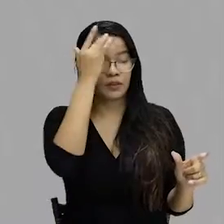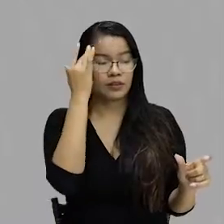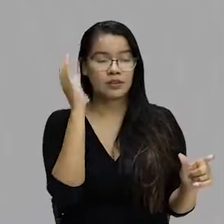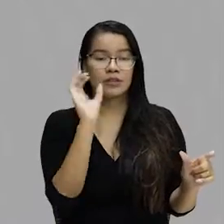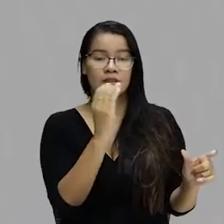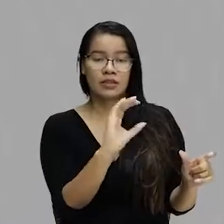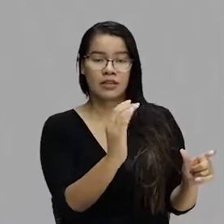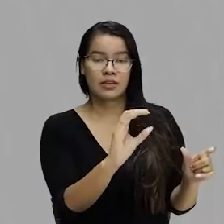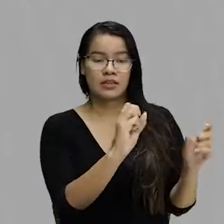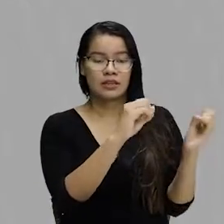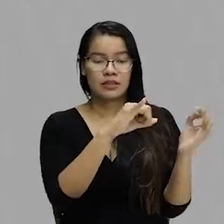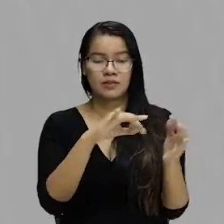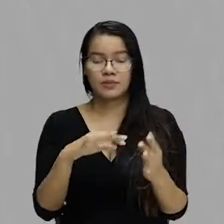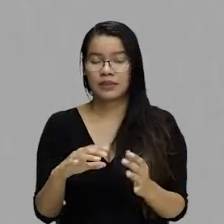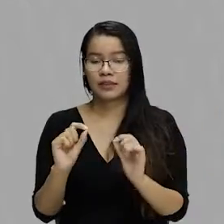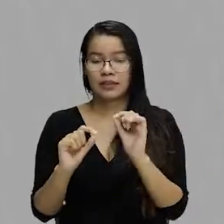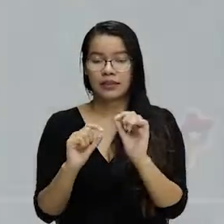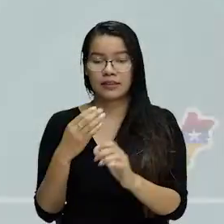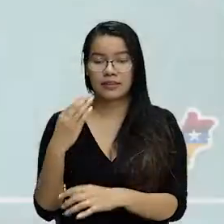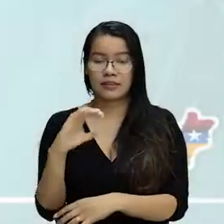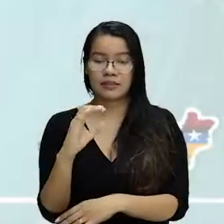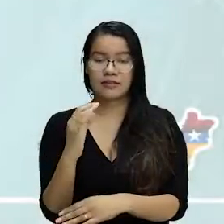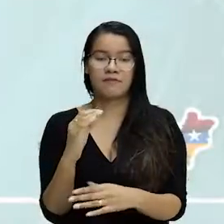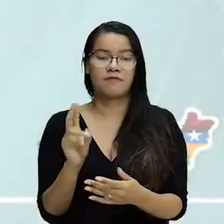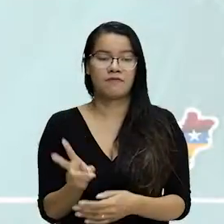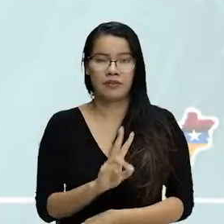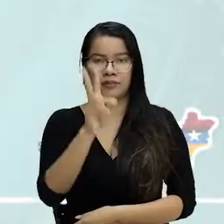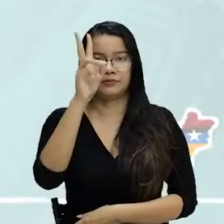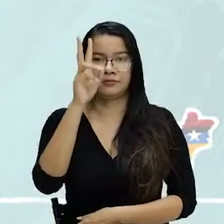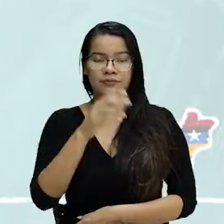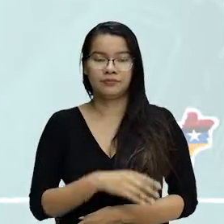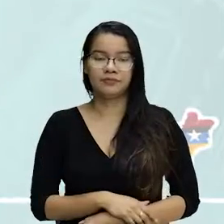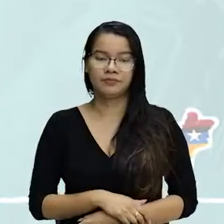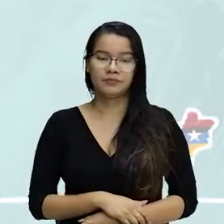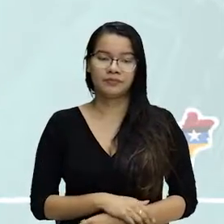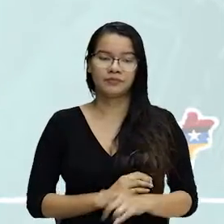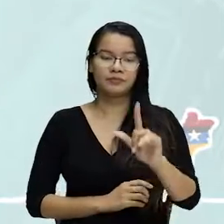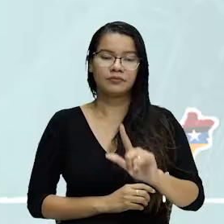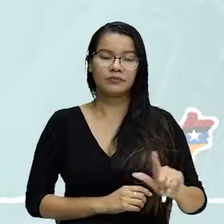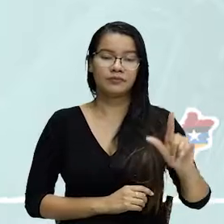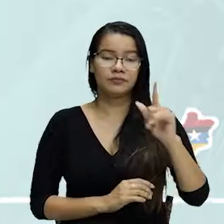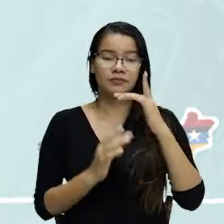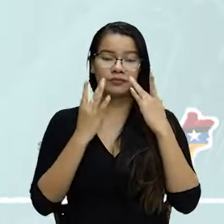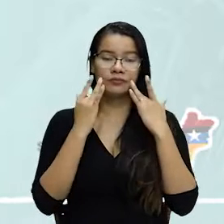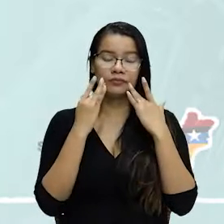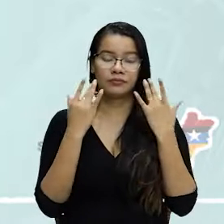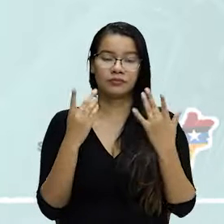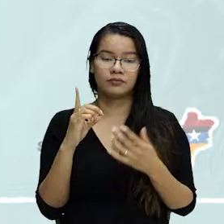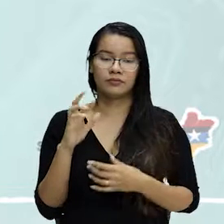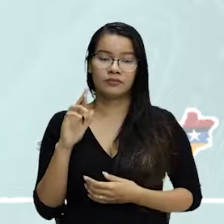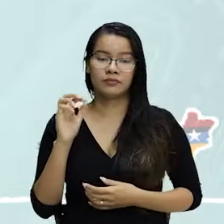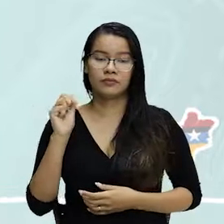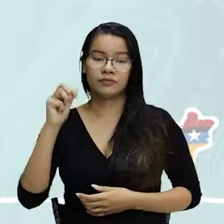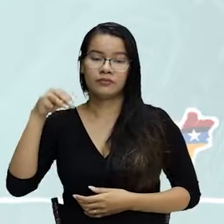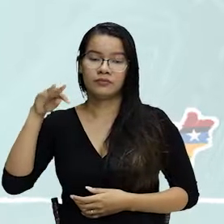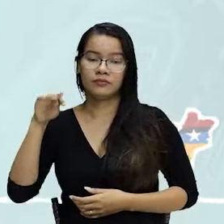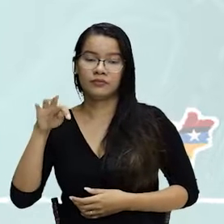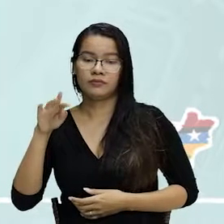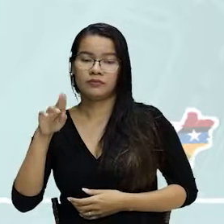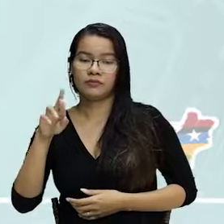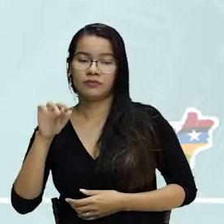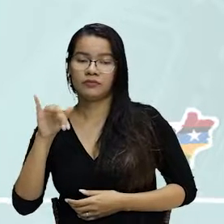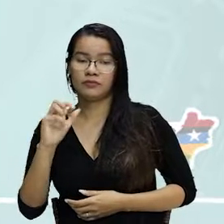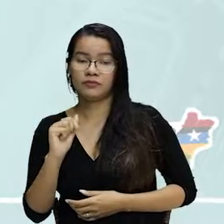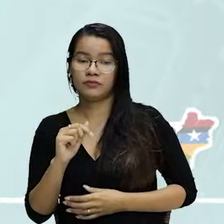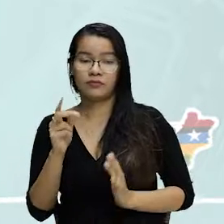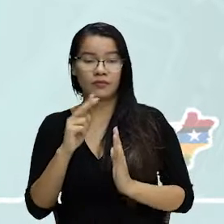sei se vocês fizeram a comparação. Literatura, teatro e dramaturgia. Lendo, eu apenas acesso um livro, mas esse